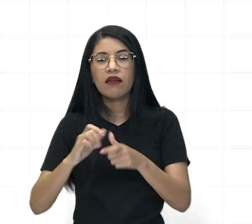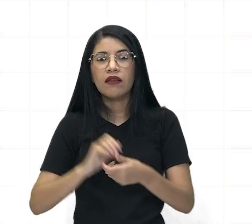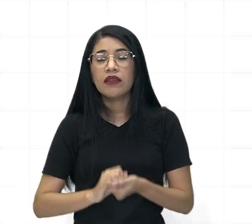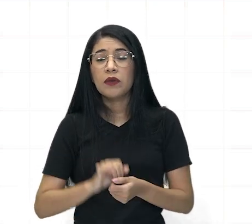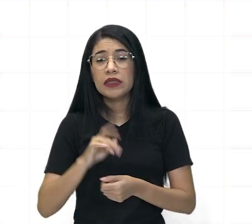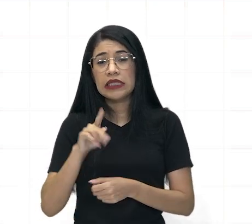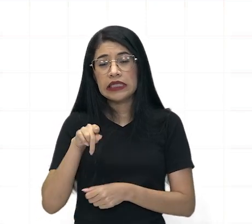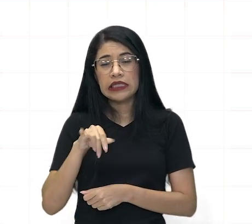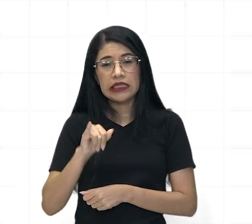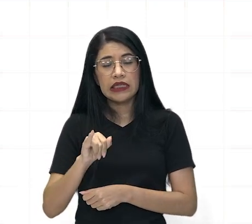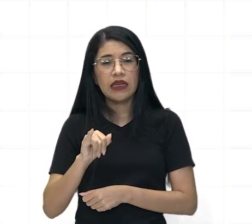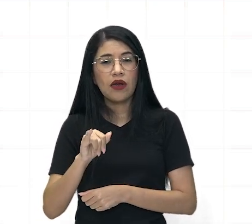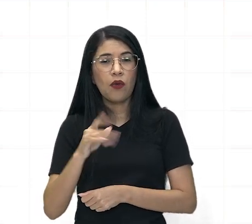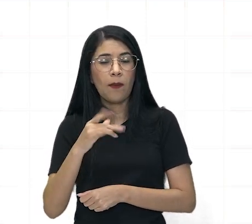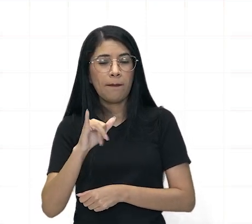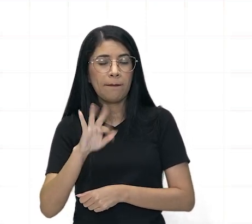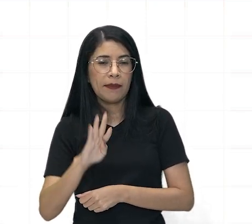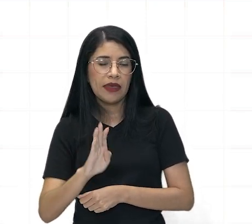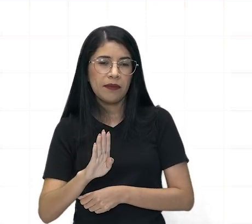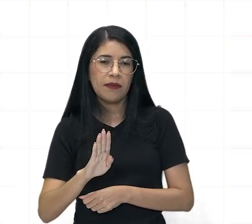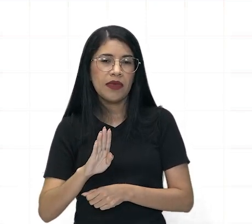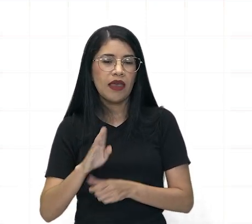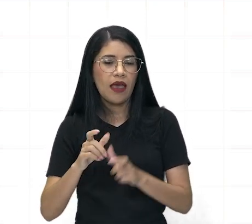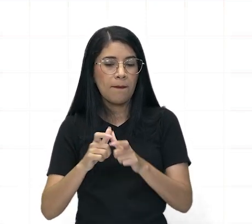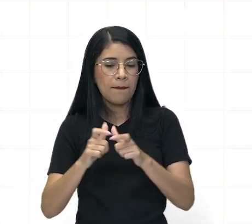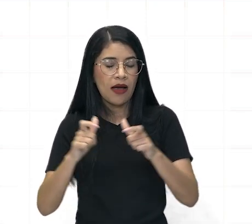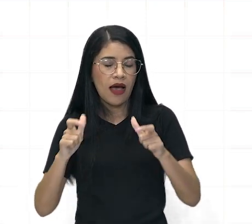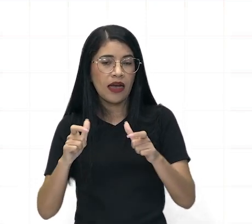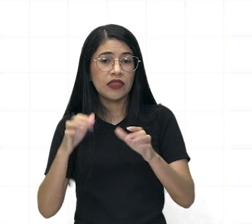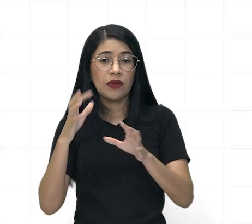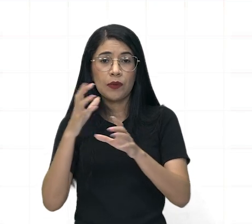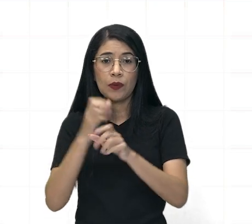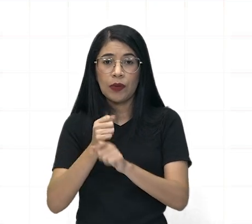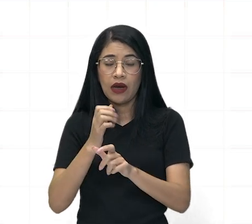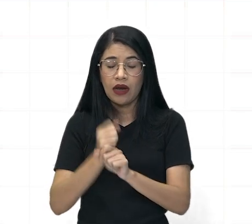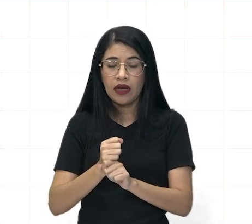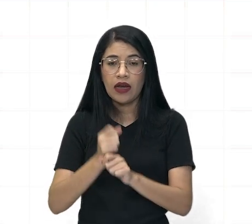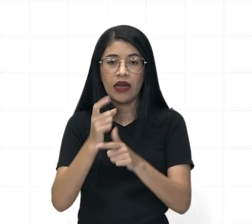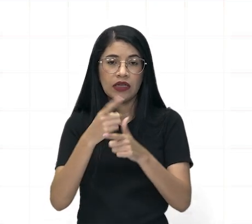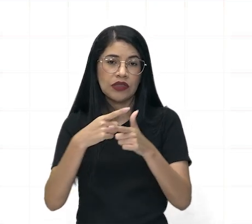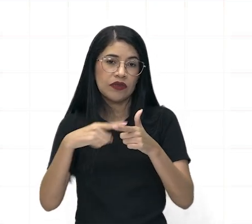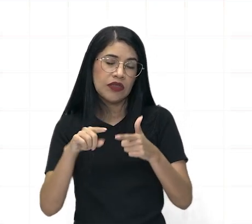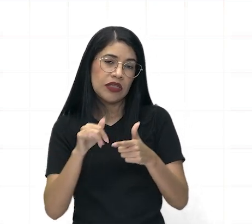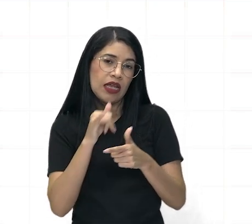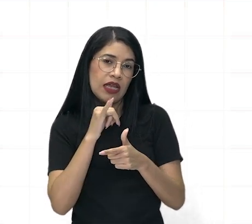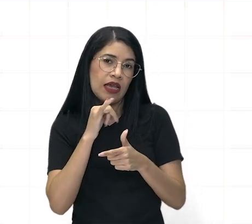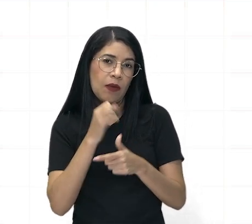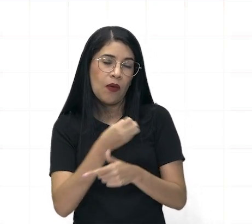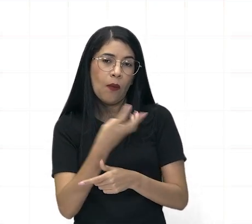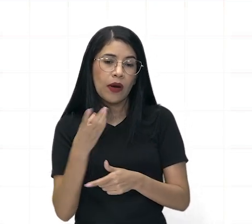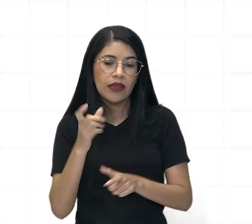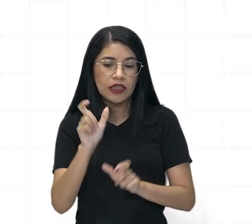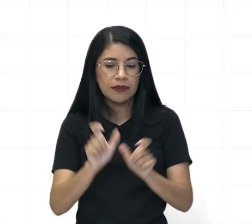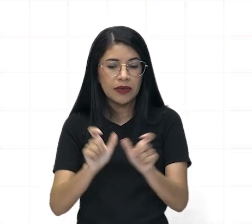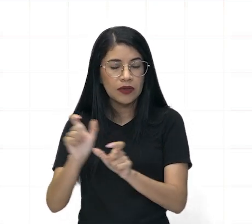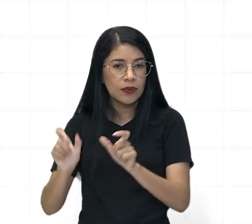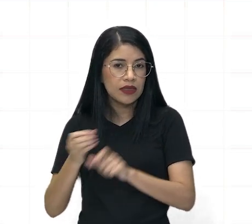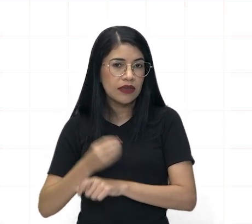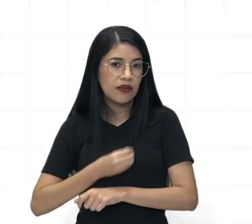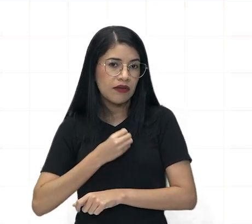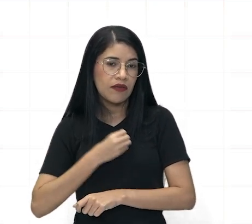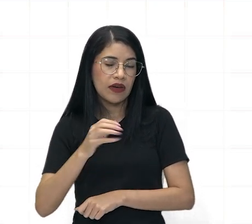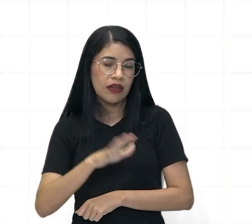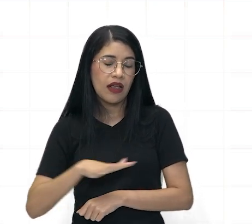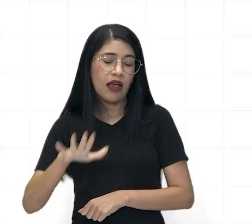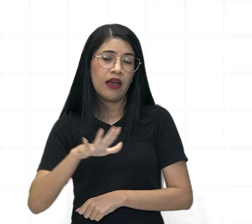bruto grande, nós pegamos aquele valor total, dividimos lá pelo número de populares e aí nós temos